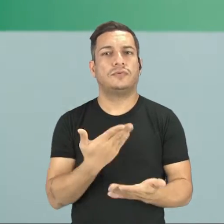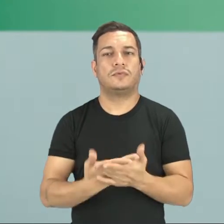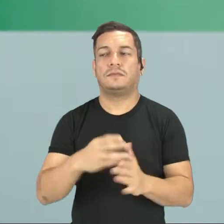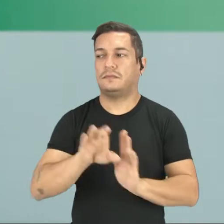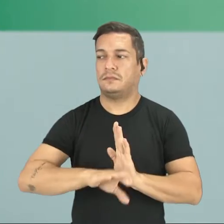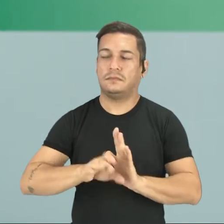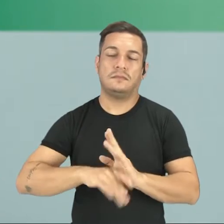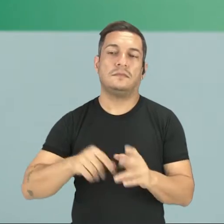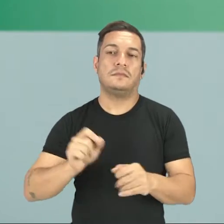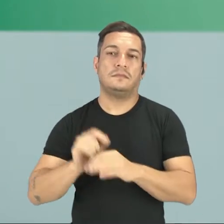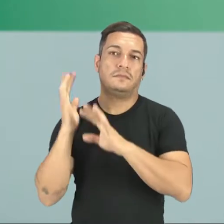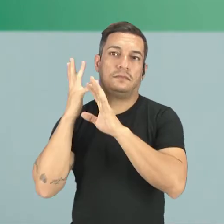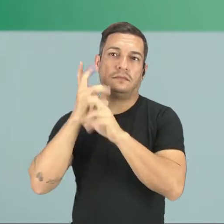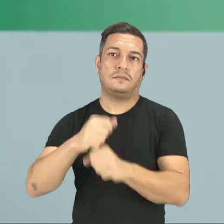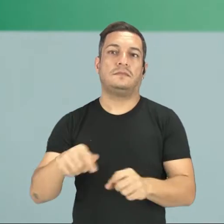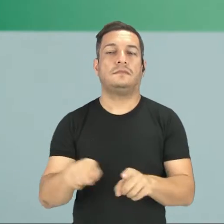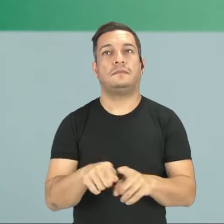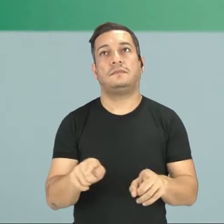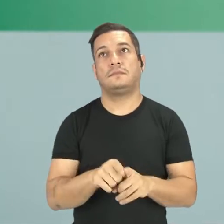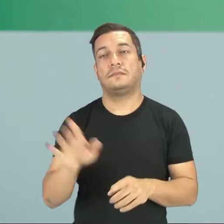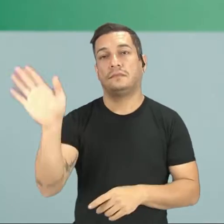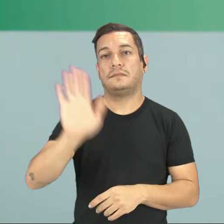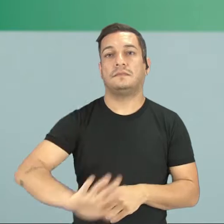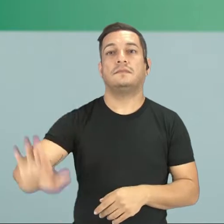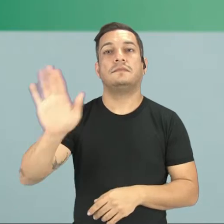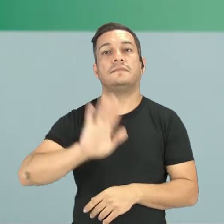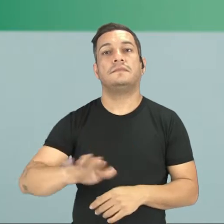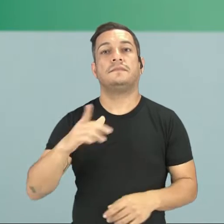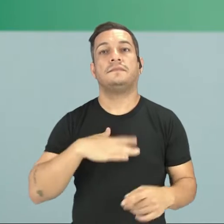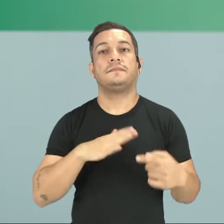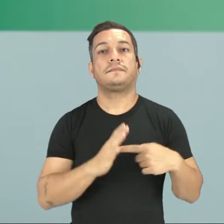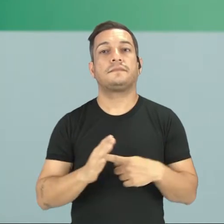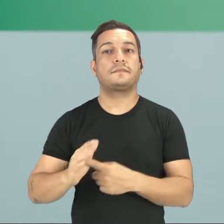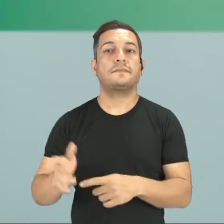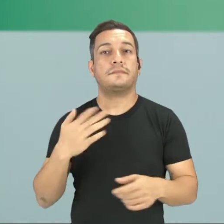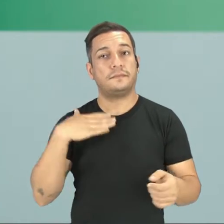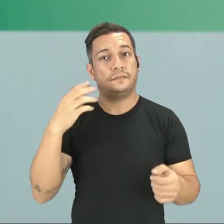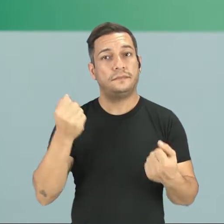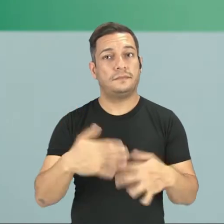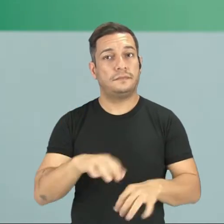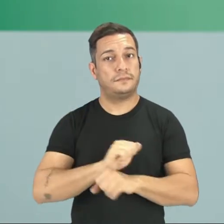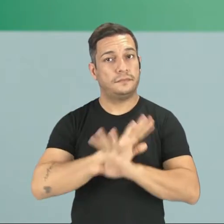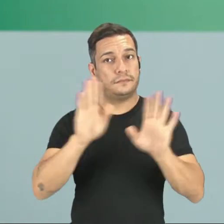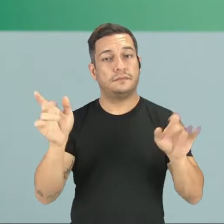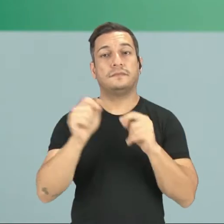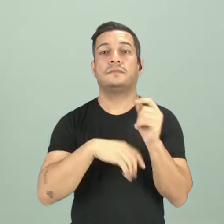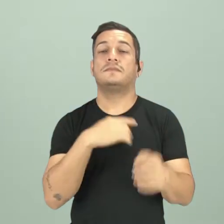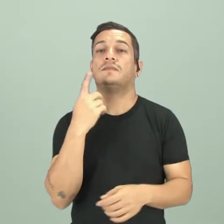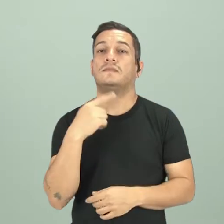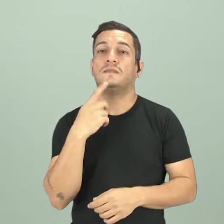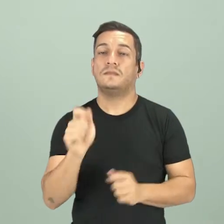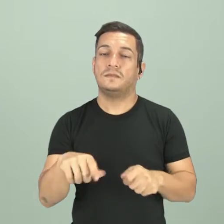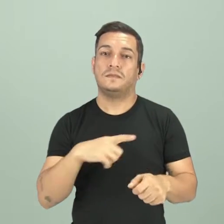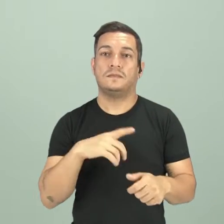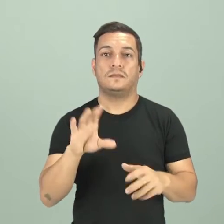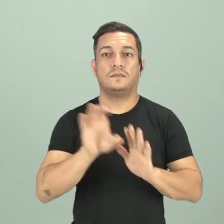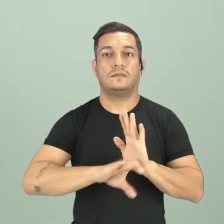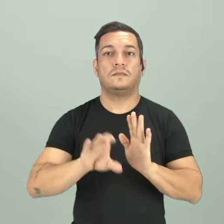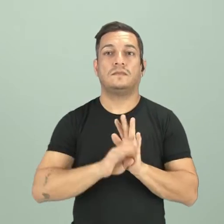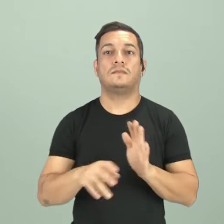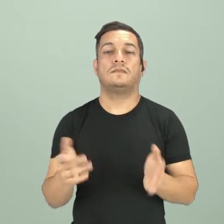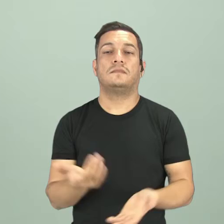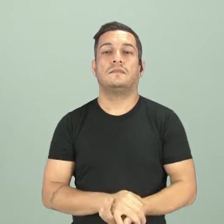só revisar, fazer uma abordagem aqui mais geral para te dar um direcionamento e esclarecer ainda algumas dúvidas que você pode ter sobre esse conteúdo,